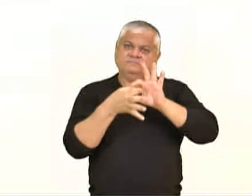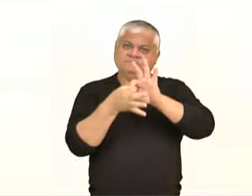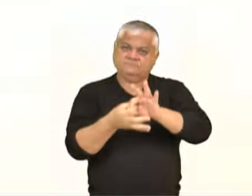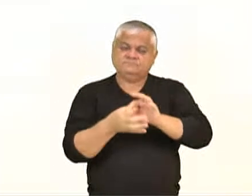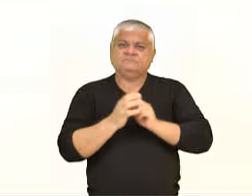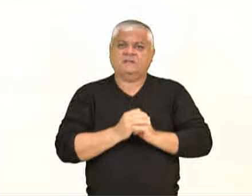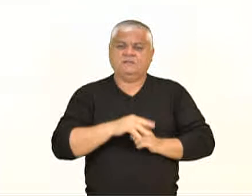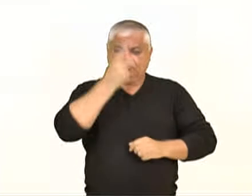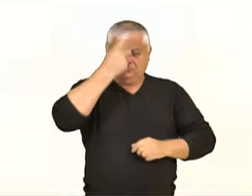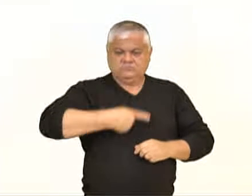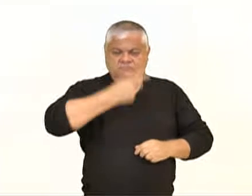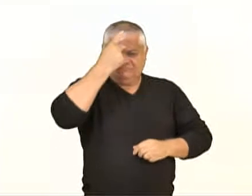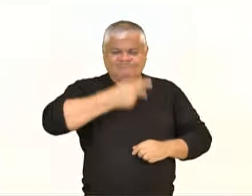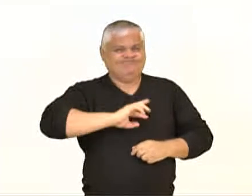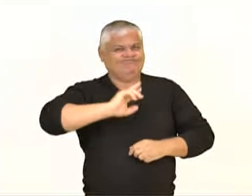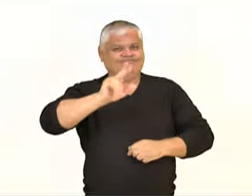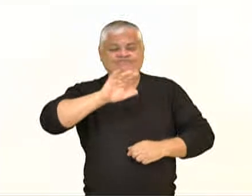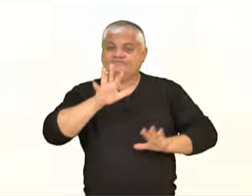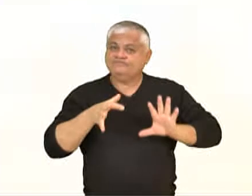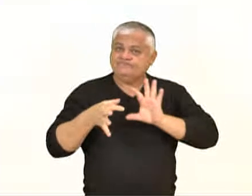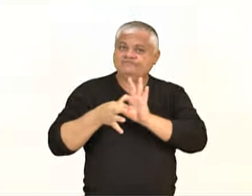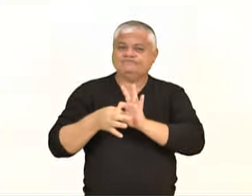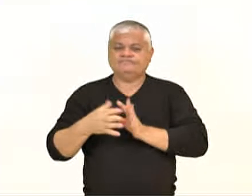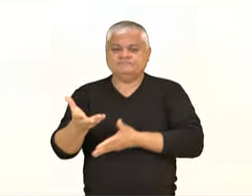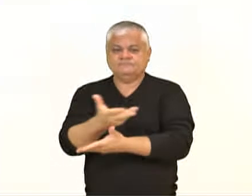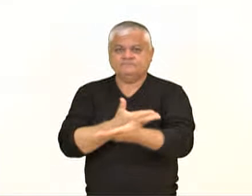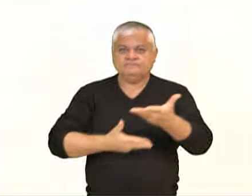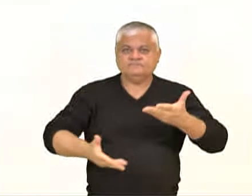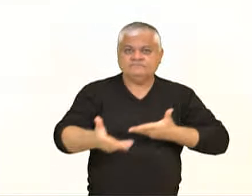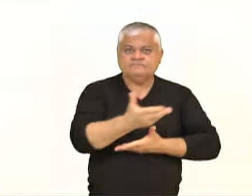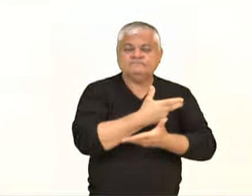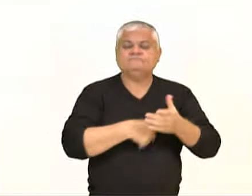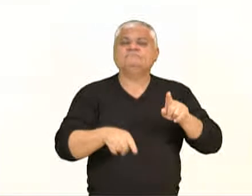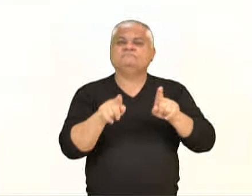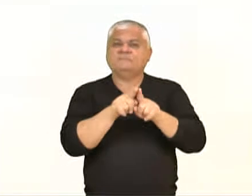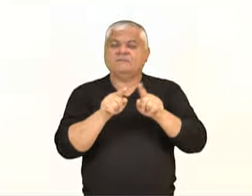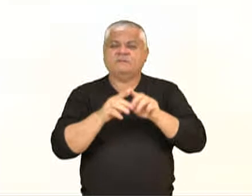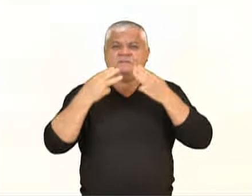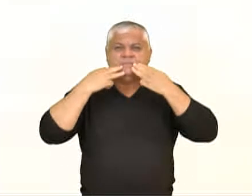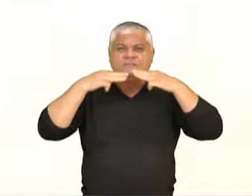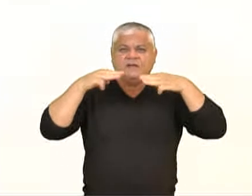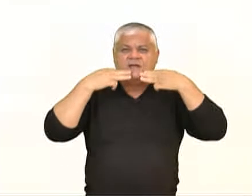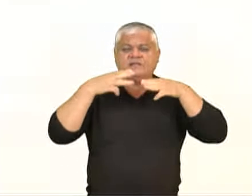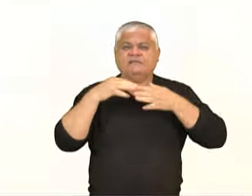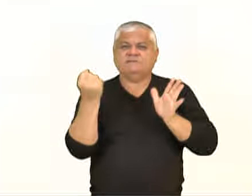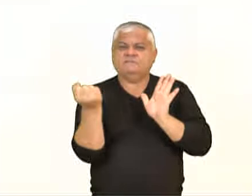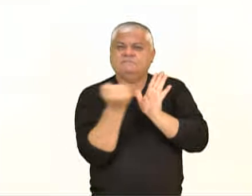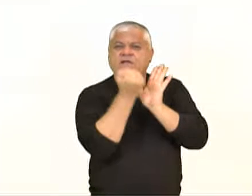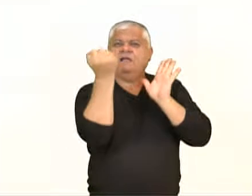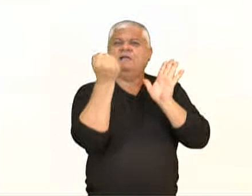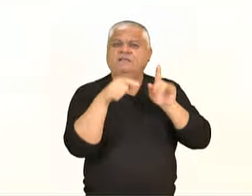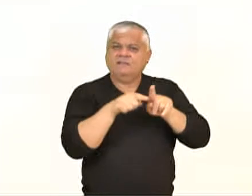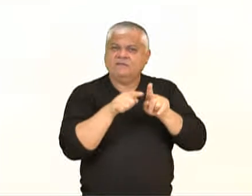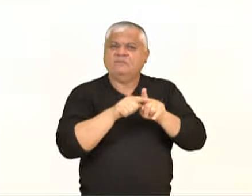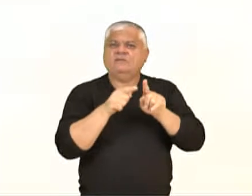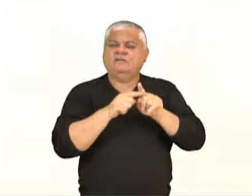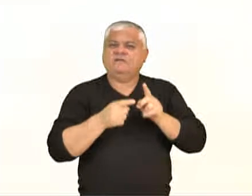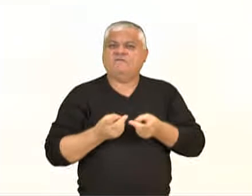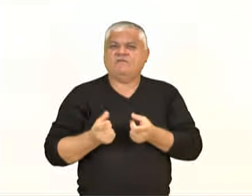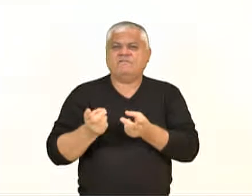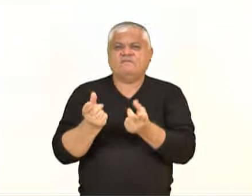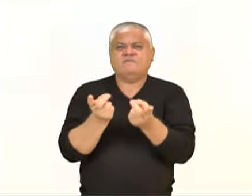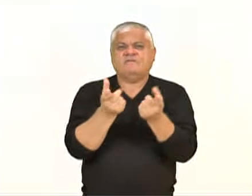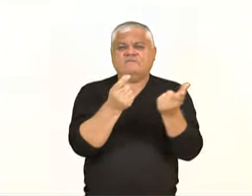vez se soma mais fatores a isso, como o marketing clubístico, que gera capacidade de investir no